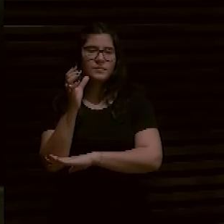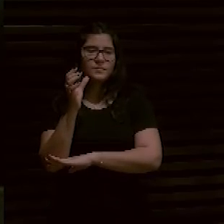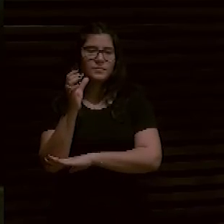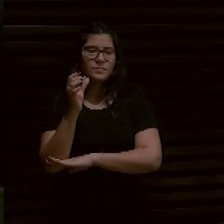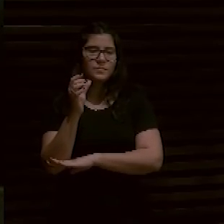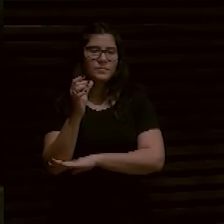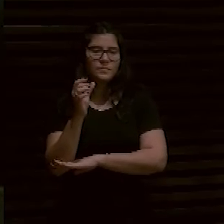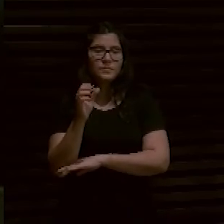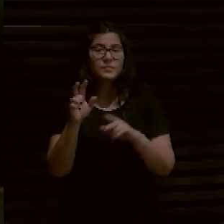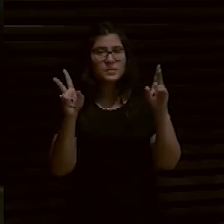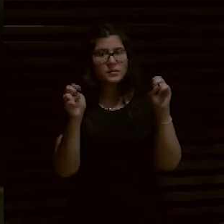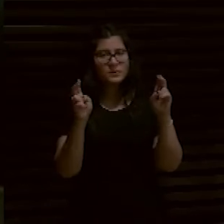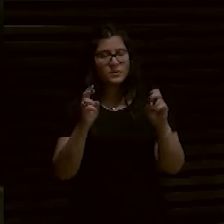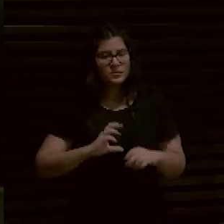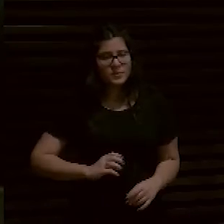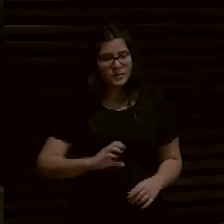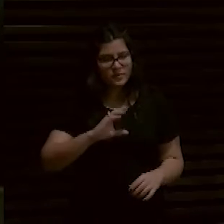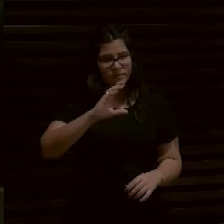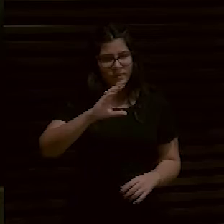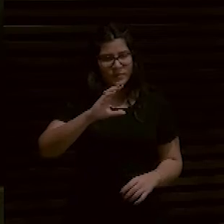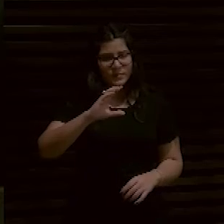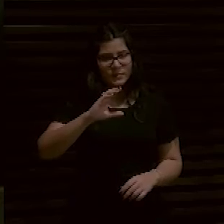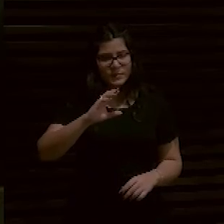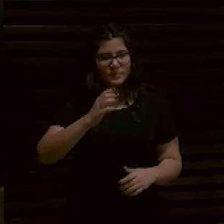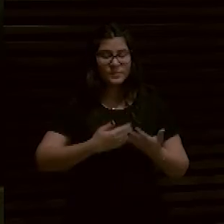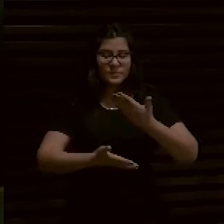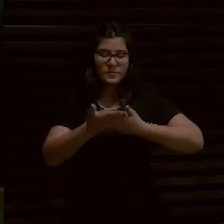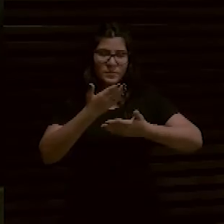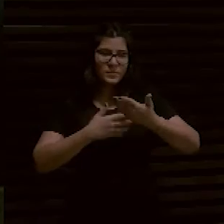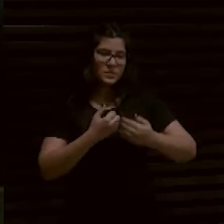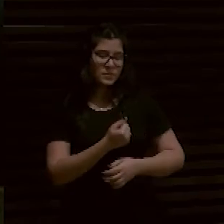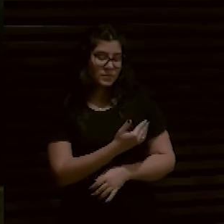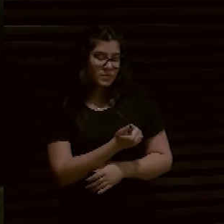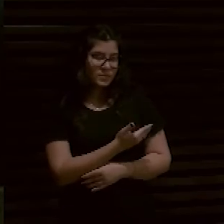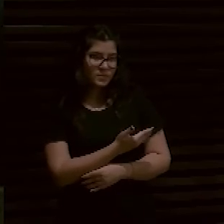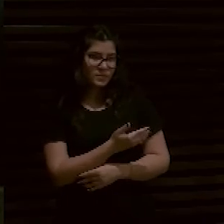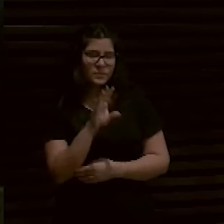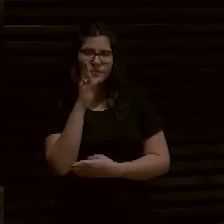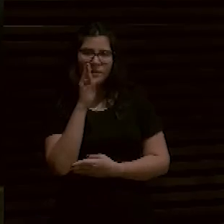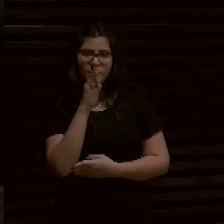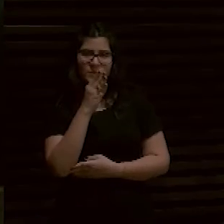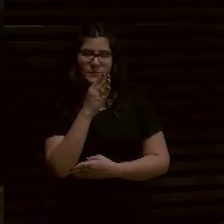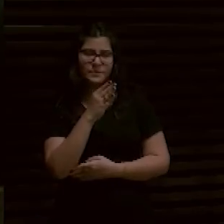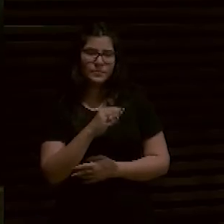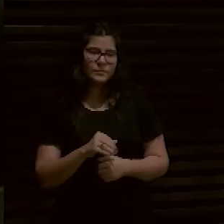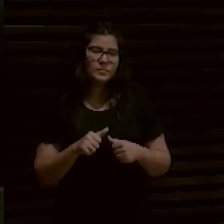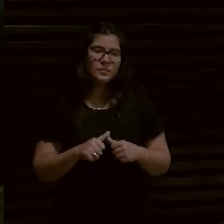dá a respeito da confiança e passa pelo coração que é enganoso.